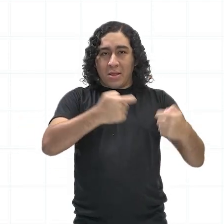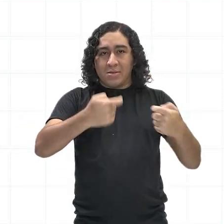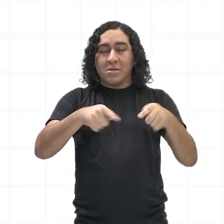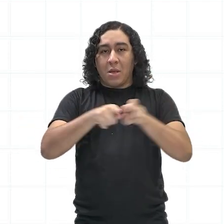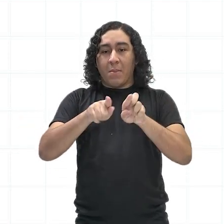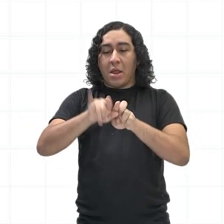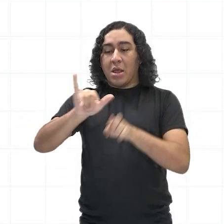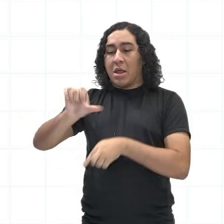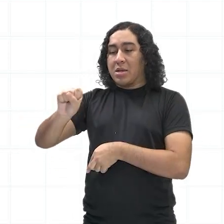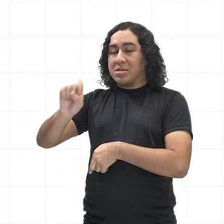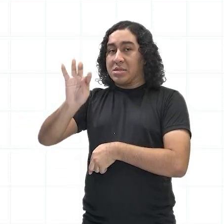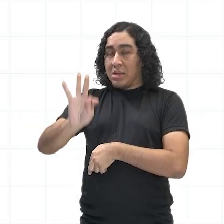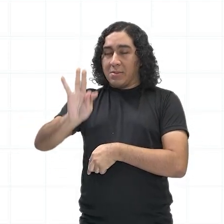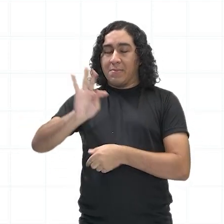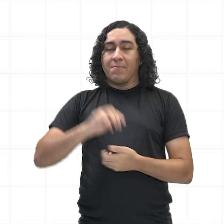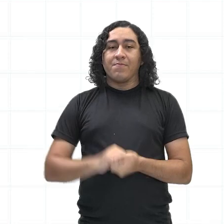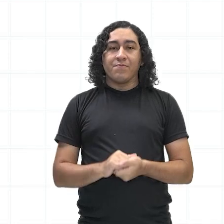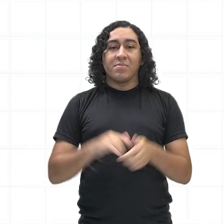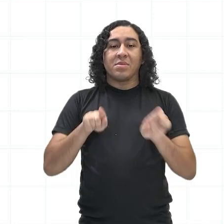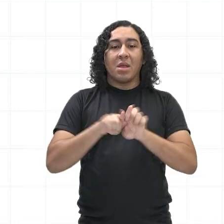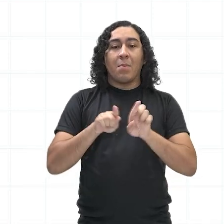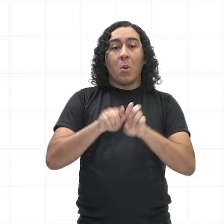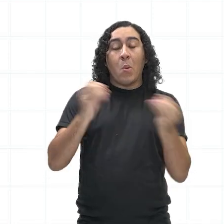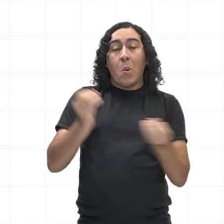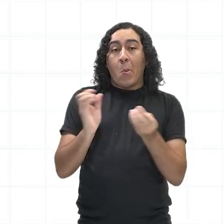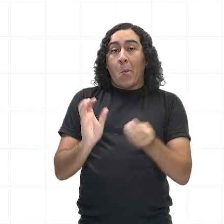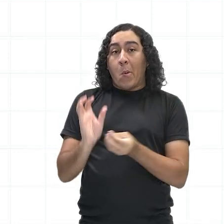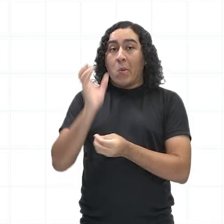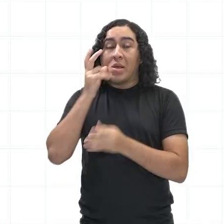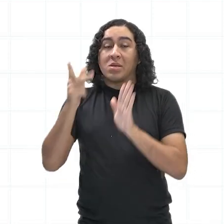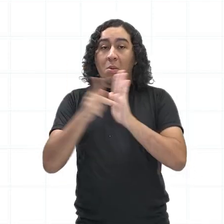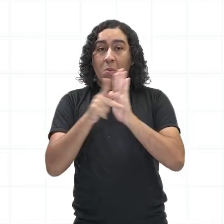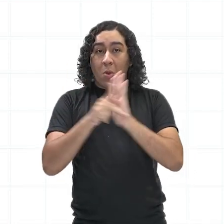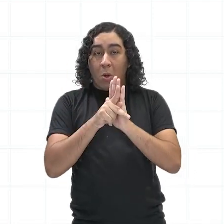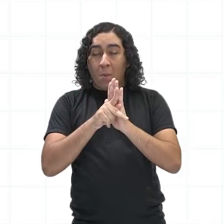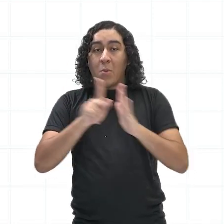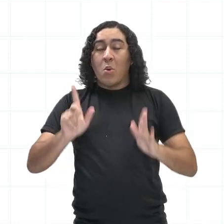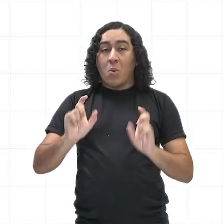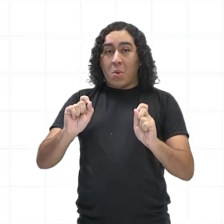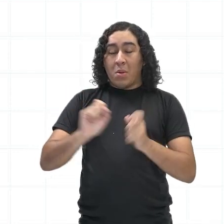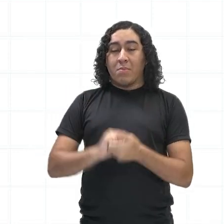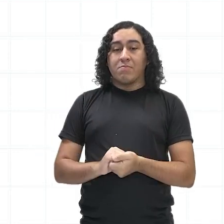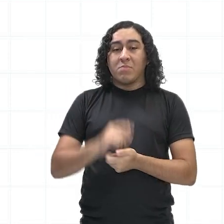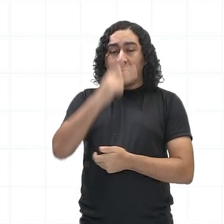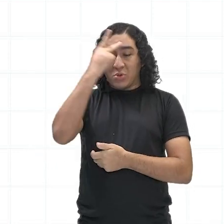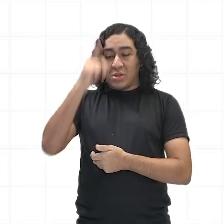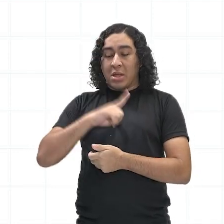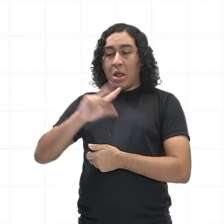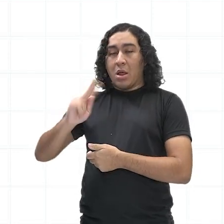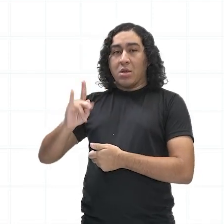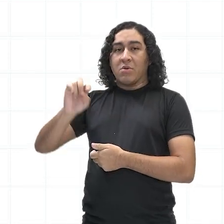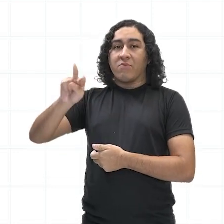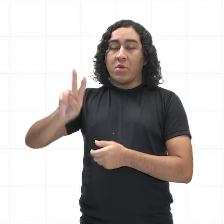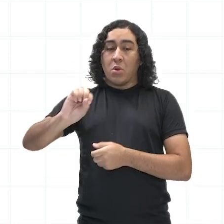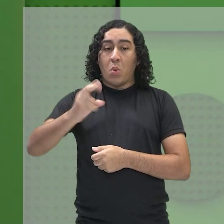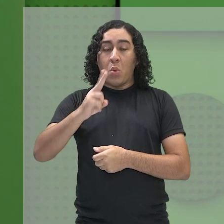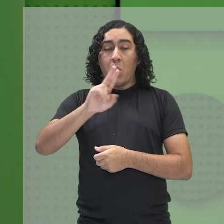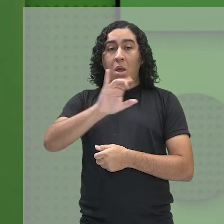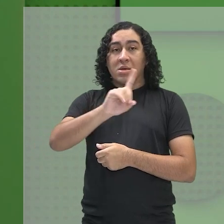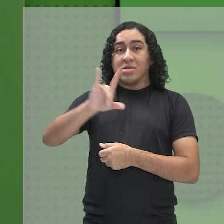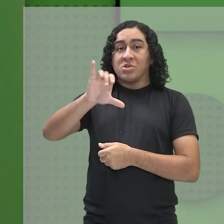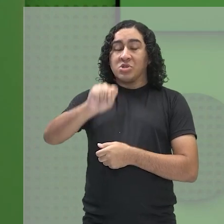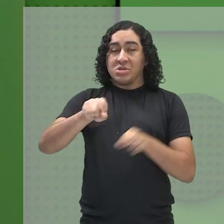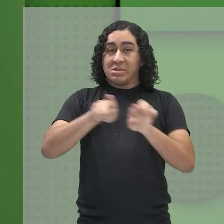as ISTs, e incidência de casos diagnosticados de portadores de HIV e AIDS no